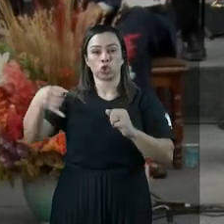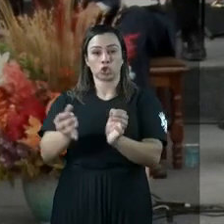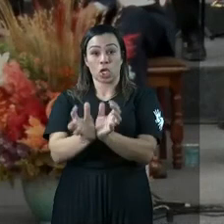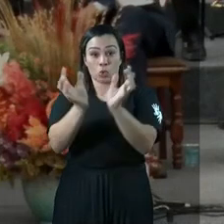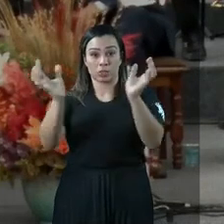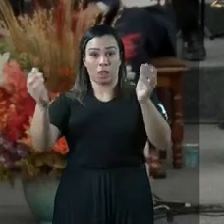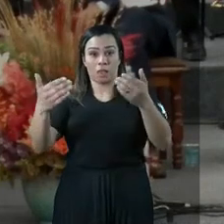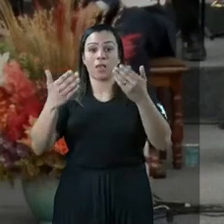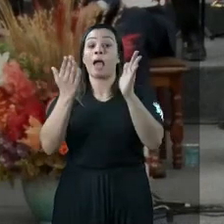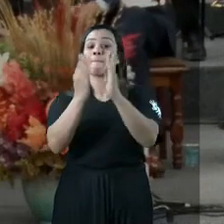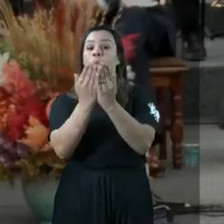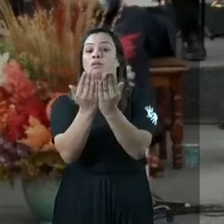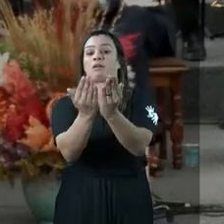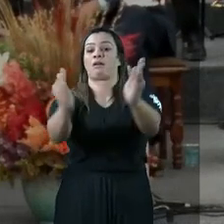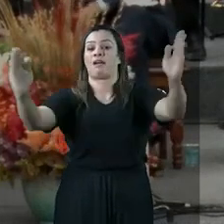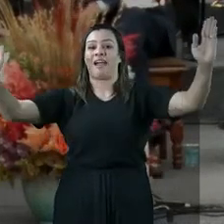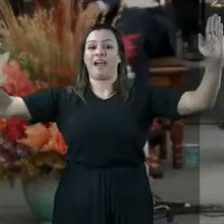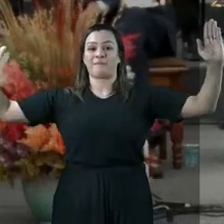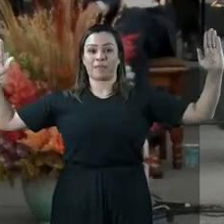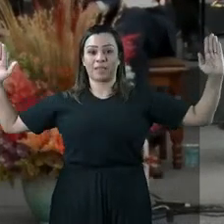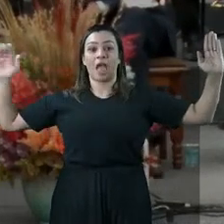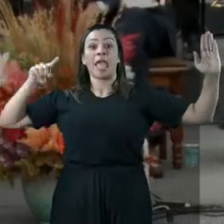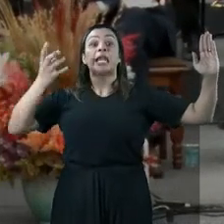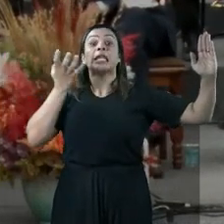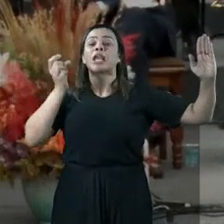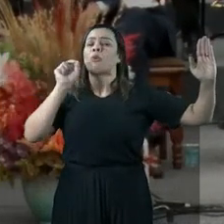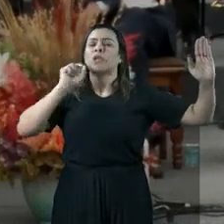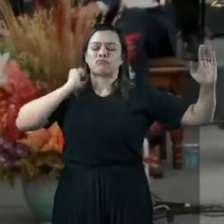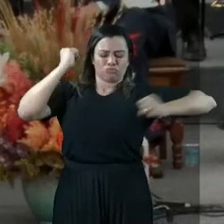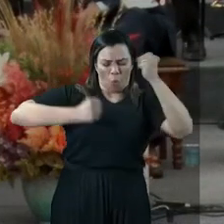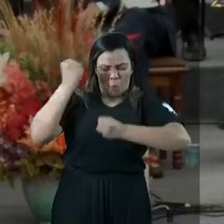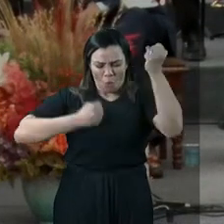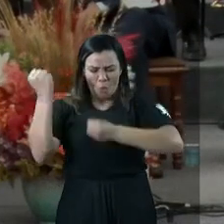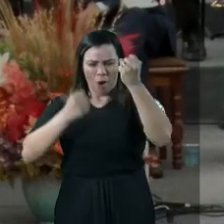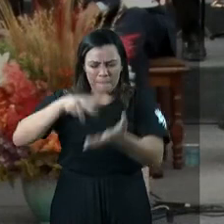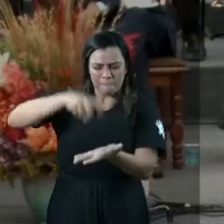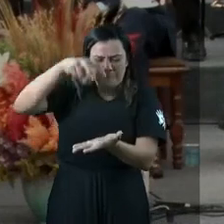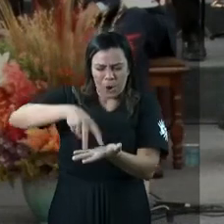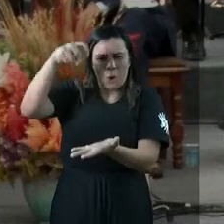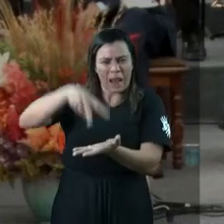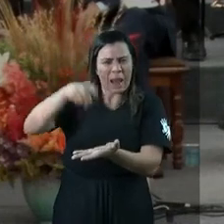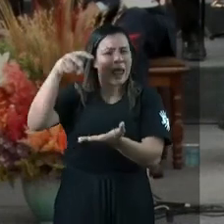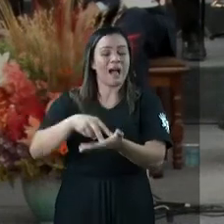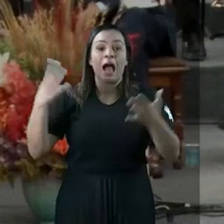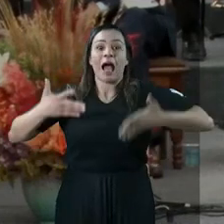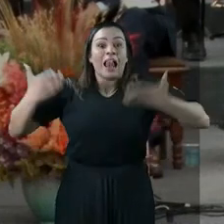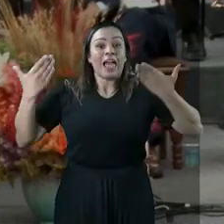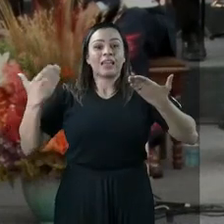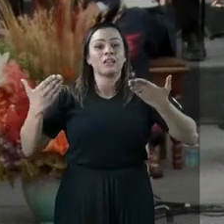quero saltar. Hoje eu quero correr. Hoje eu quero... Ei, cheribi calabara